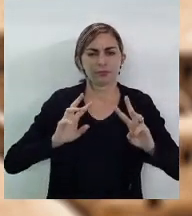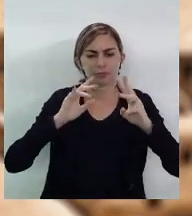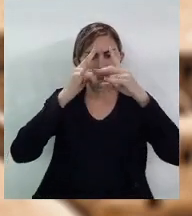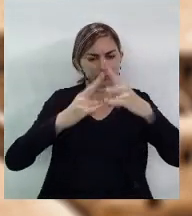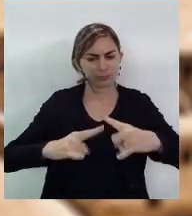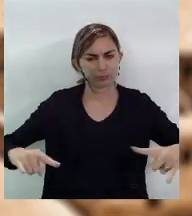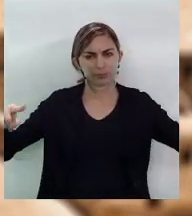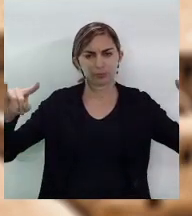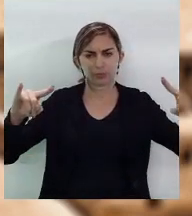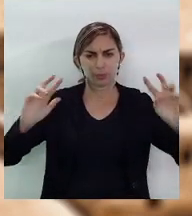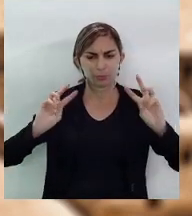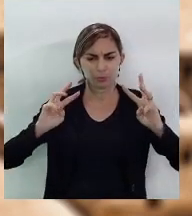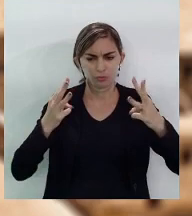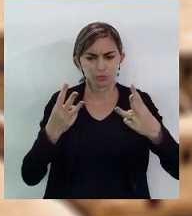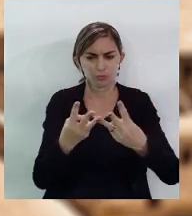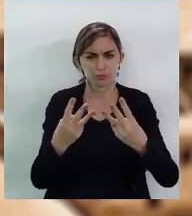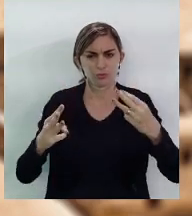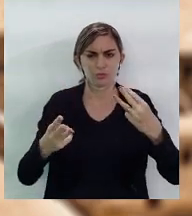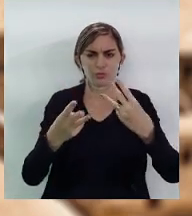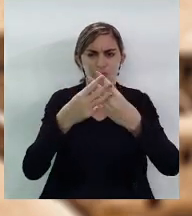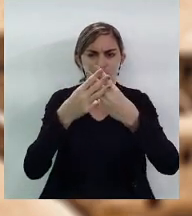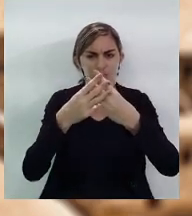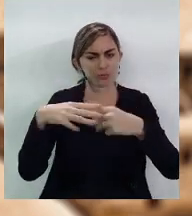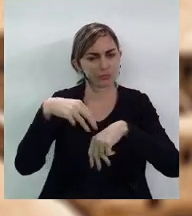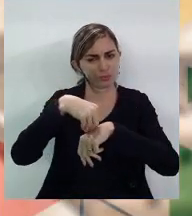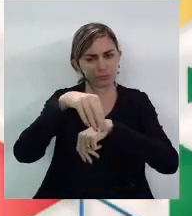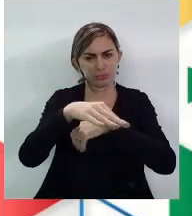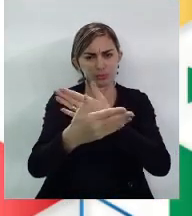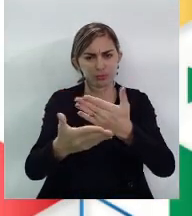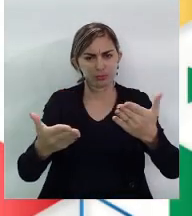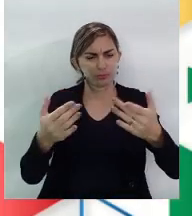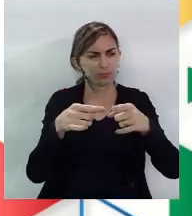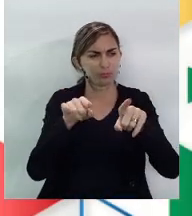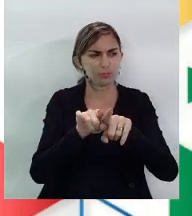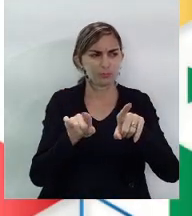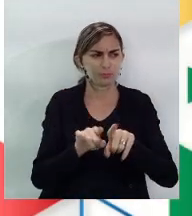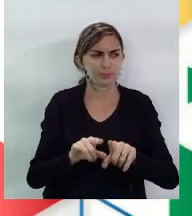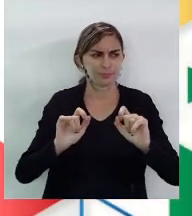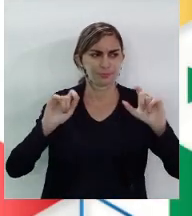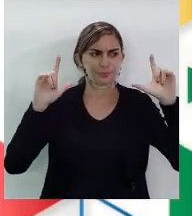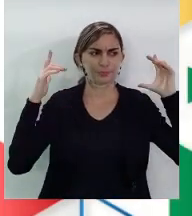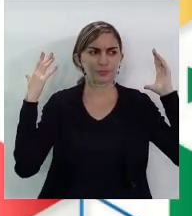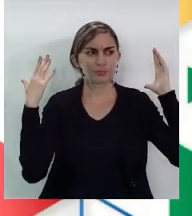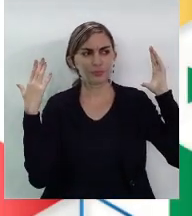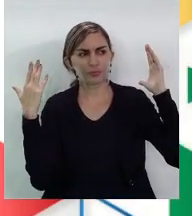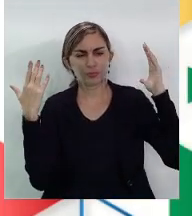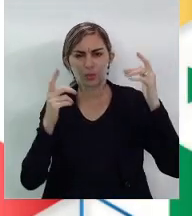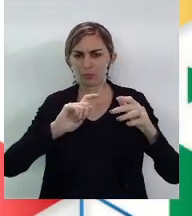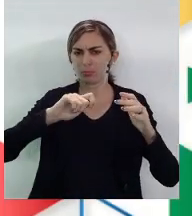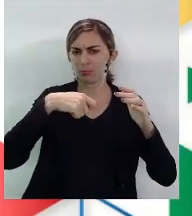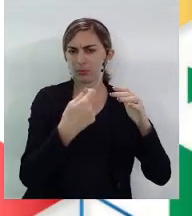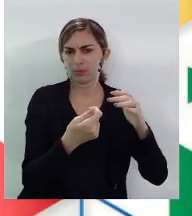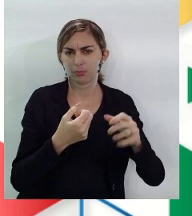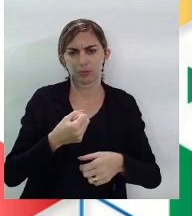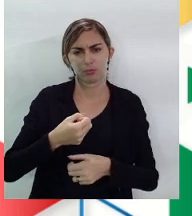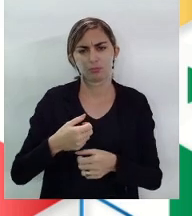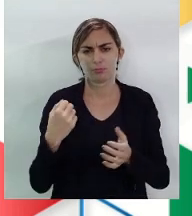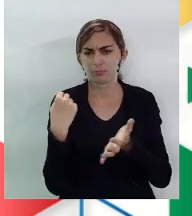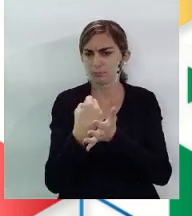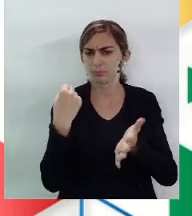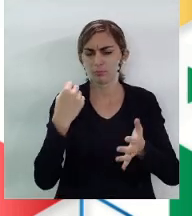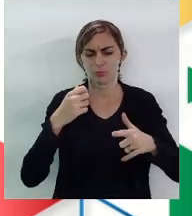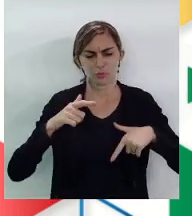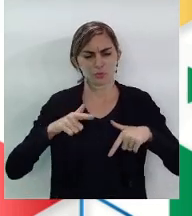de Jerusalém. Vamos ver? Trago para vocês também na tela aqui um outro símbolo